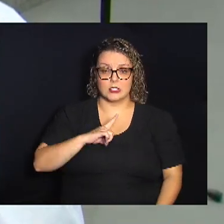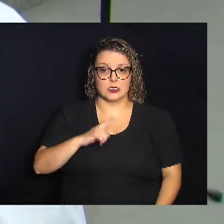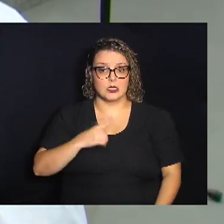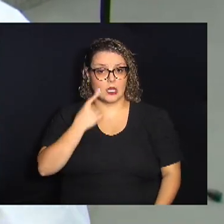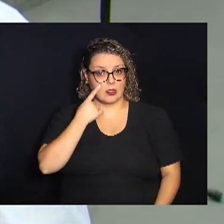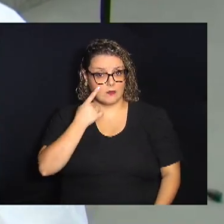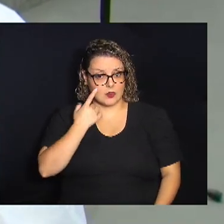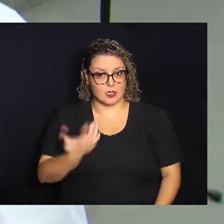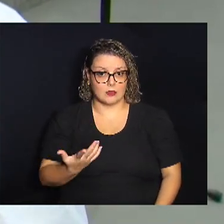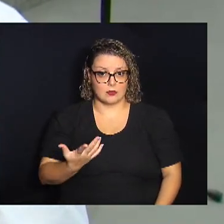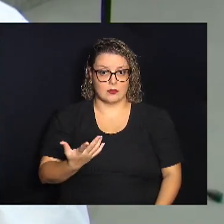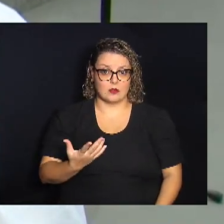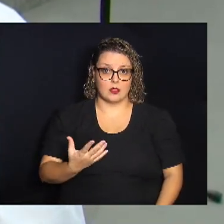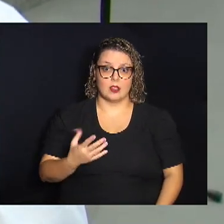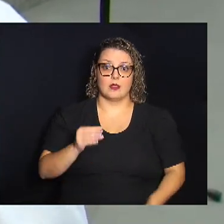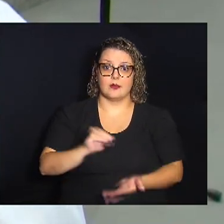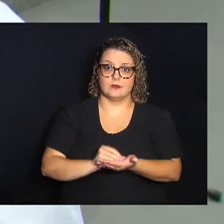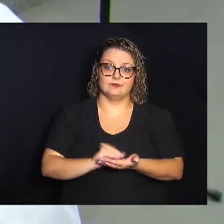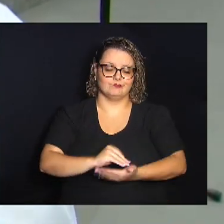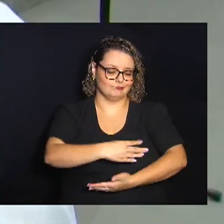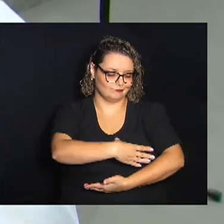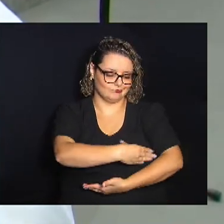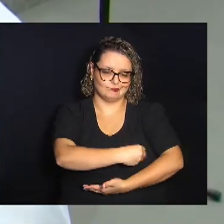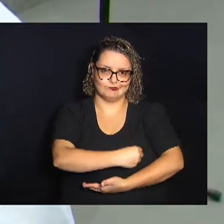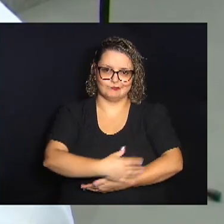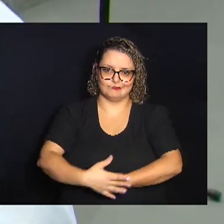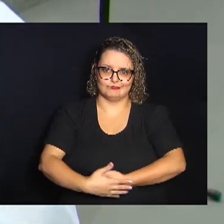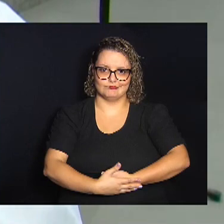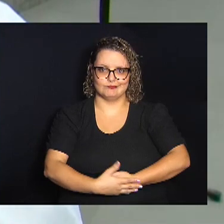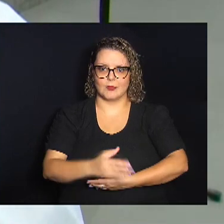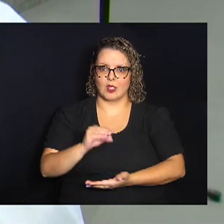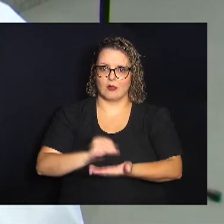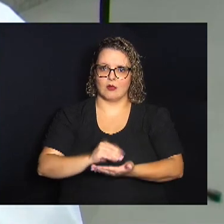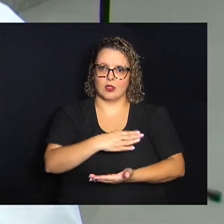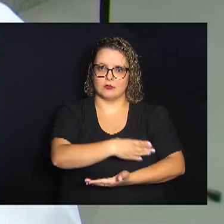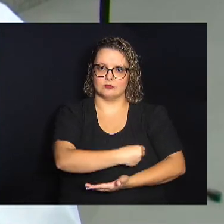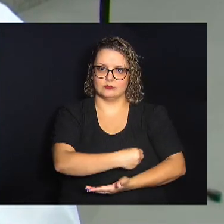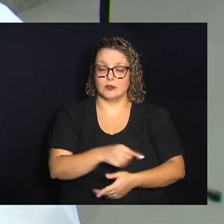faltam leite materno no banco de leite e também